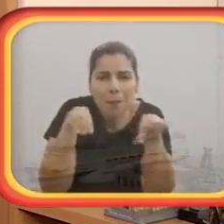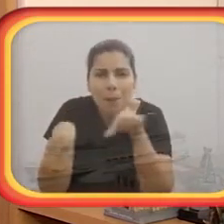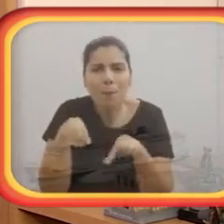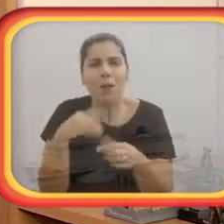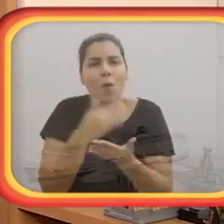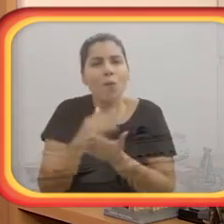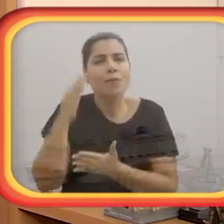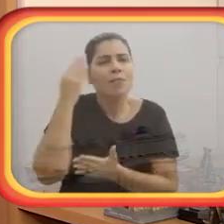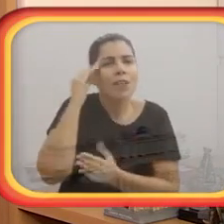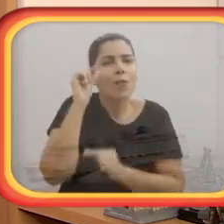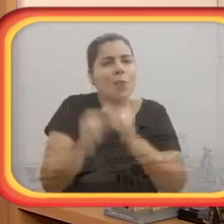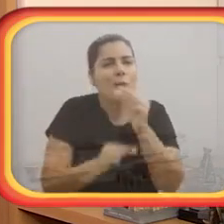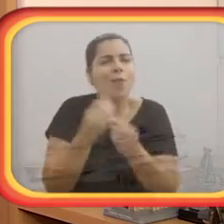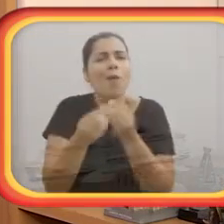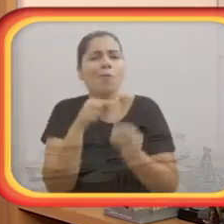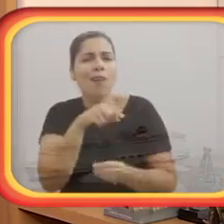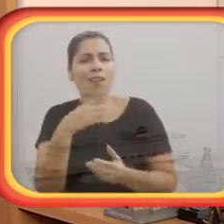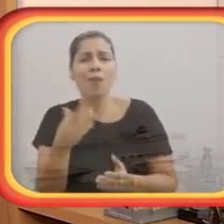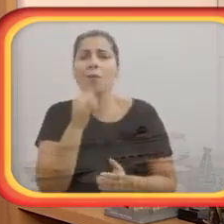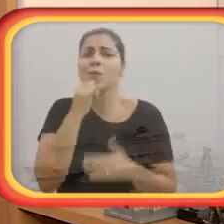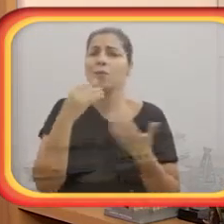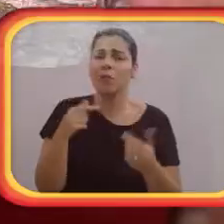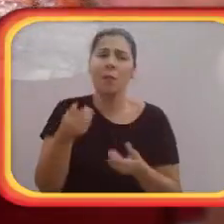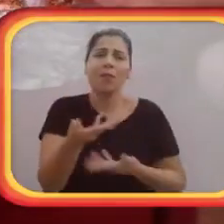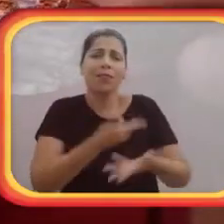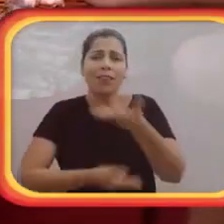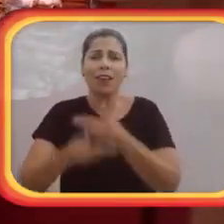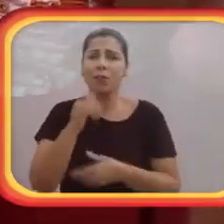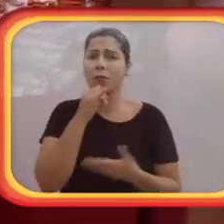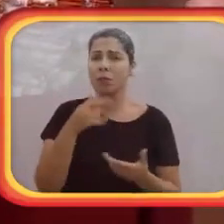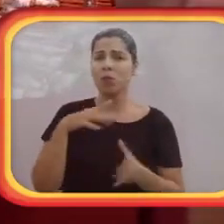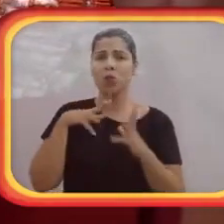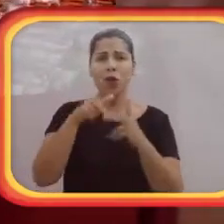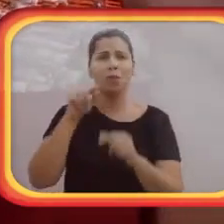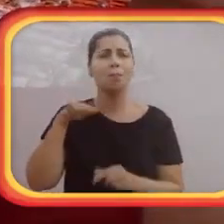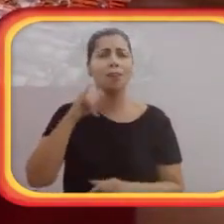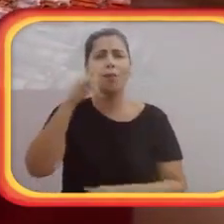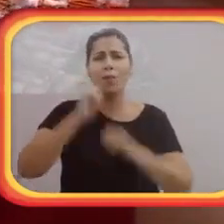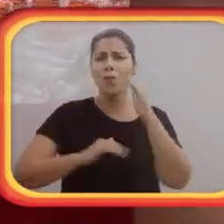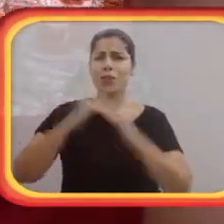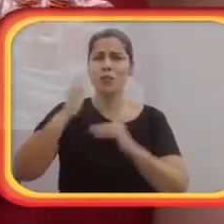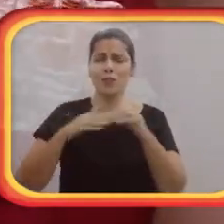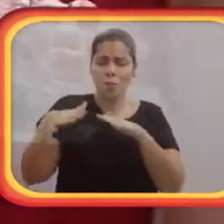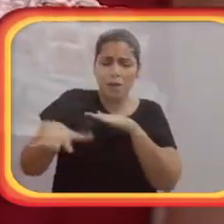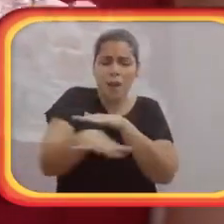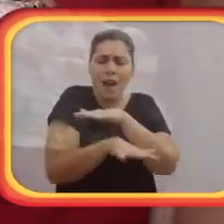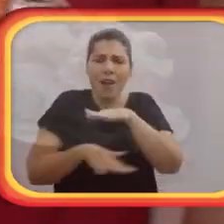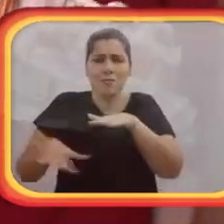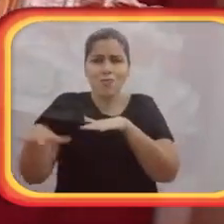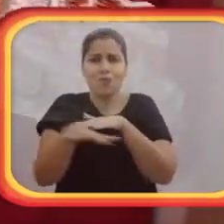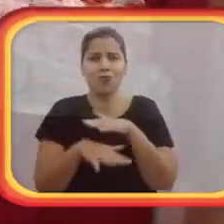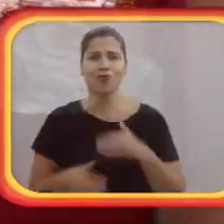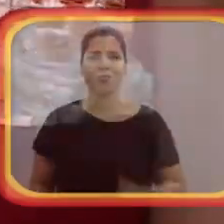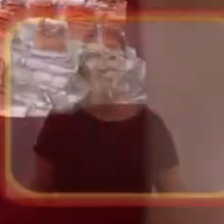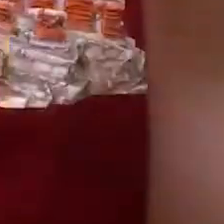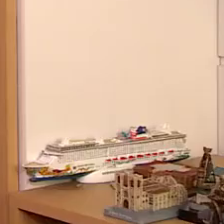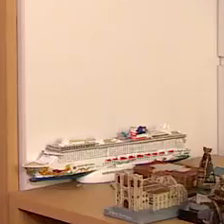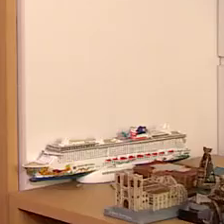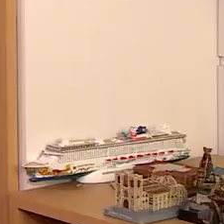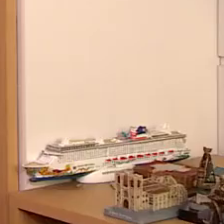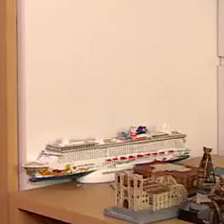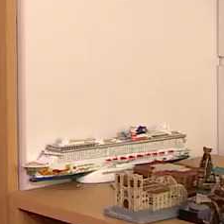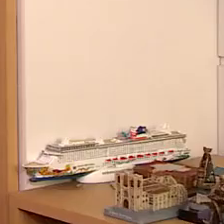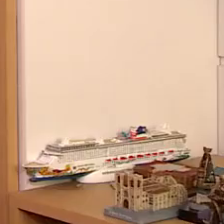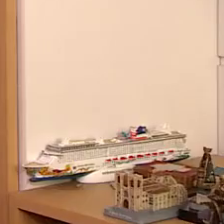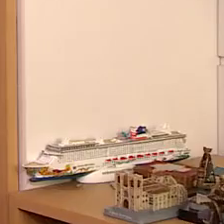bastante conhecida. Mas só quando eu peguei aqui na miniatura do vulcão que eu consegui entender um pouco como é que ele é, e como é que ele